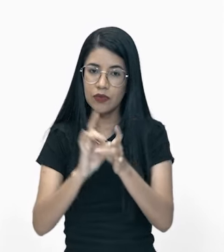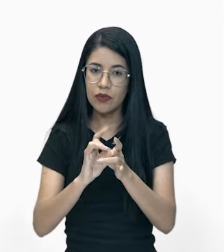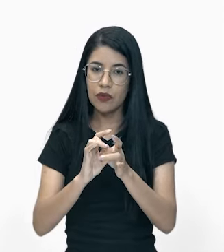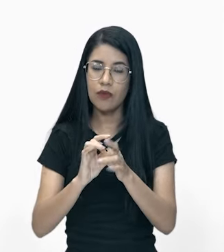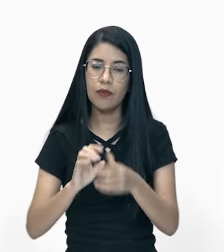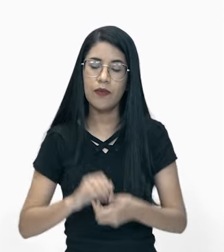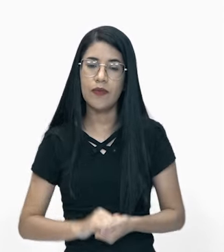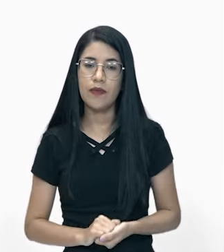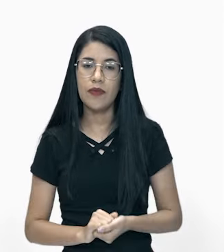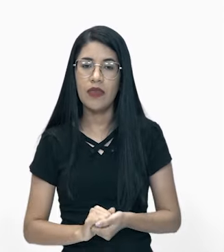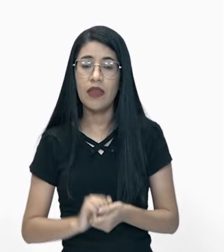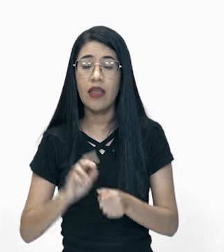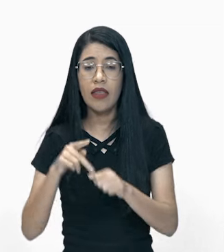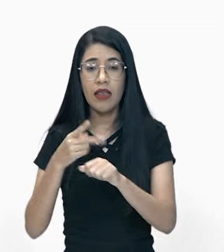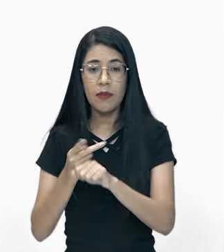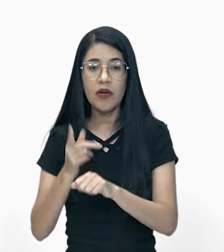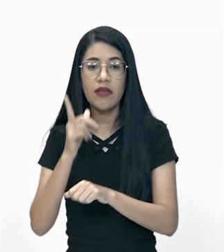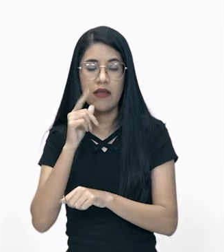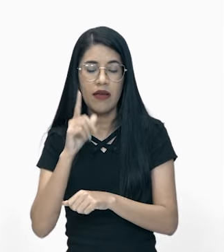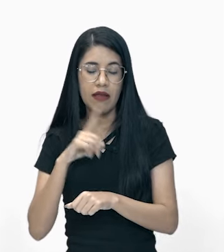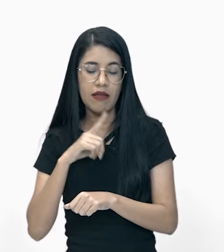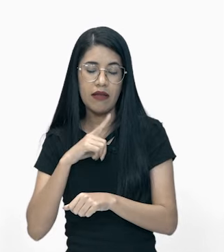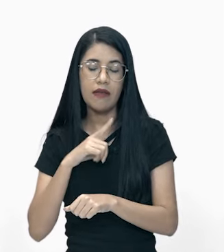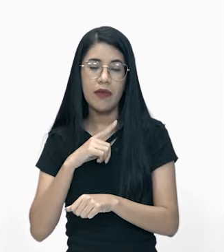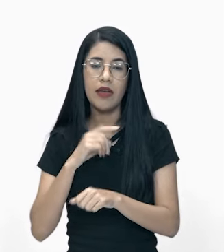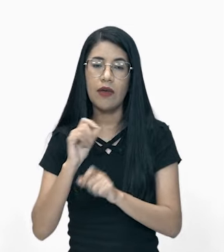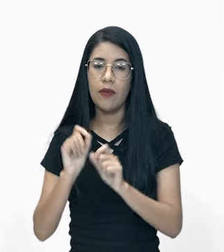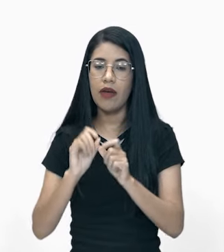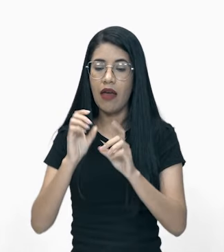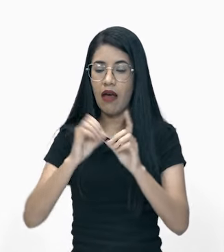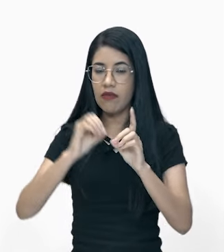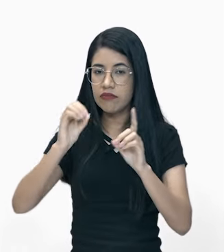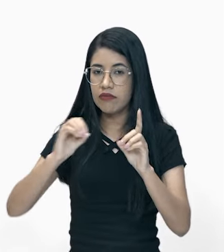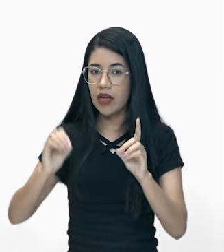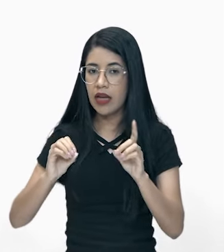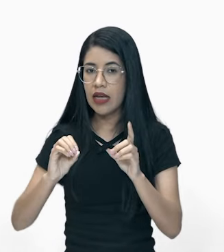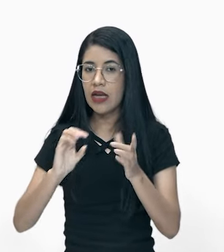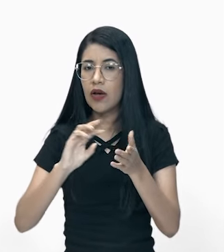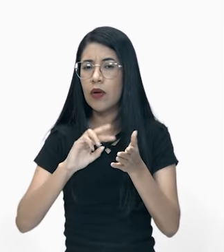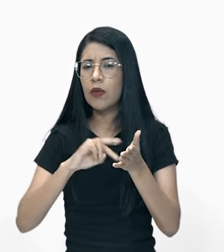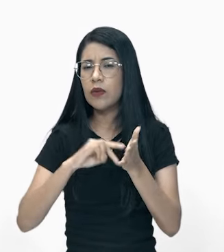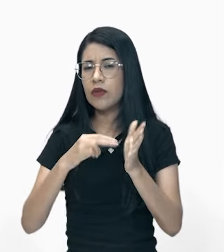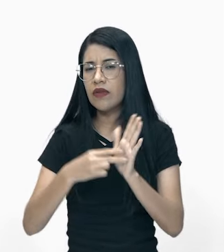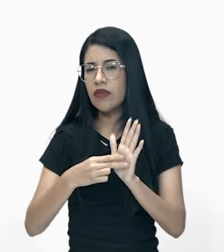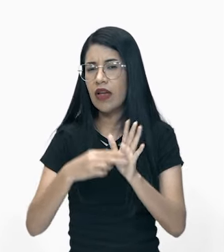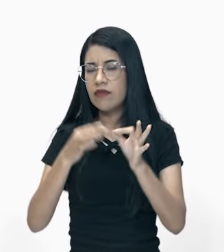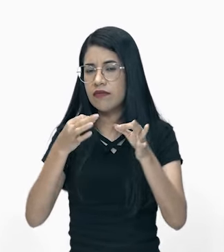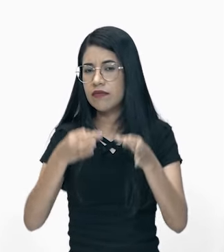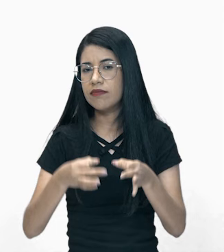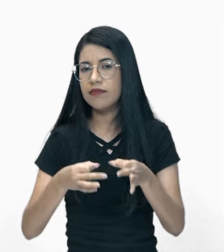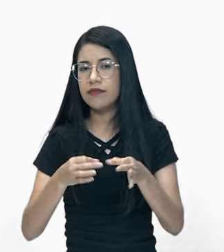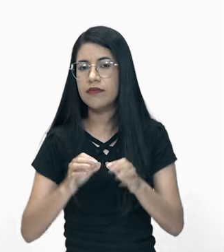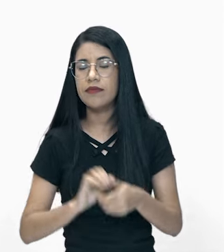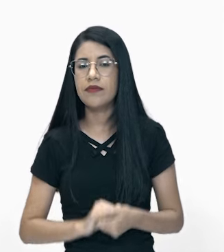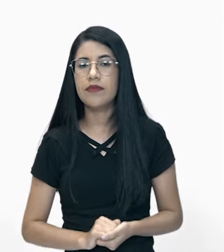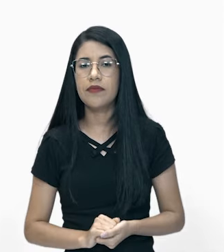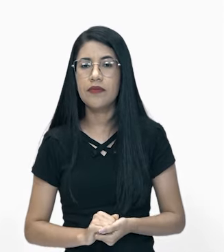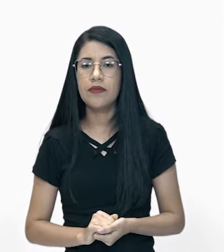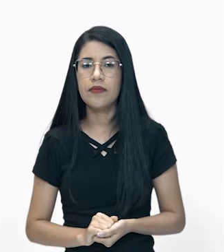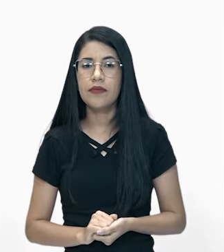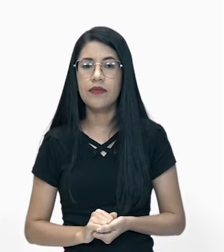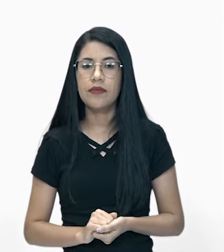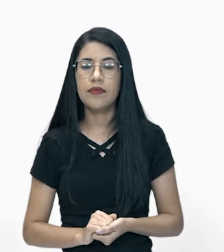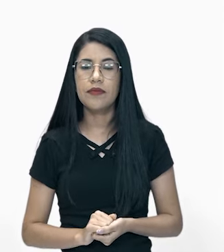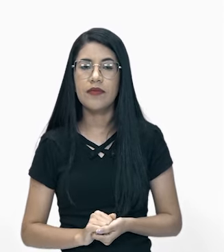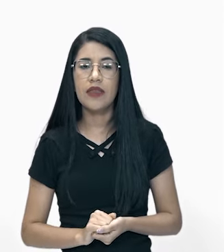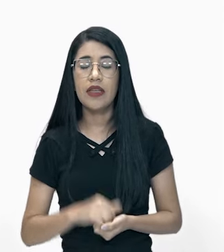tenho a ondulatória, temos que definir o que é uma onda. Olha lá, as ondas, vejam,